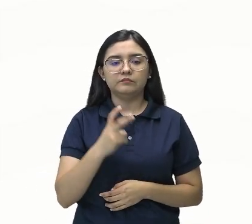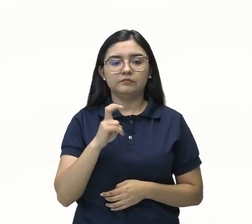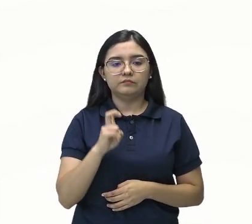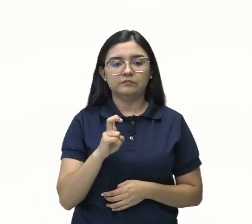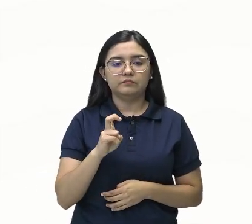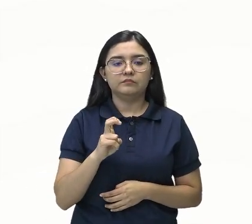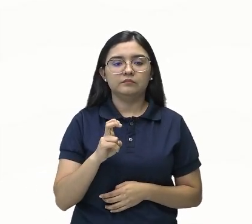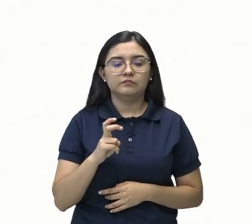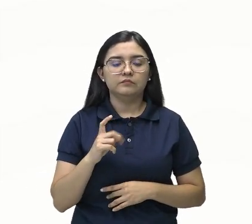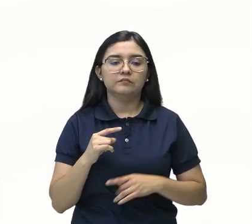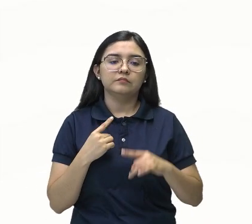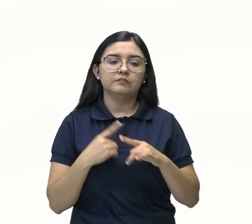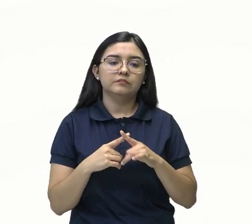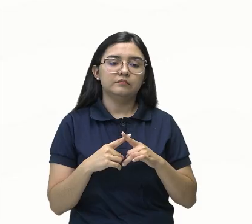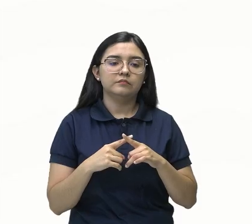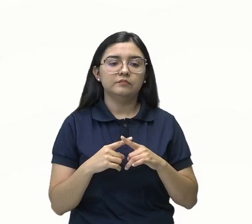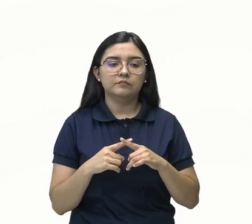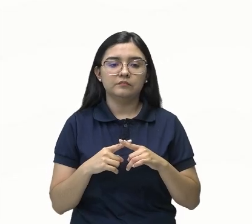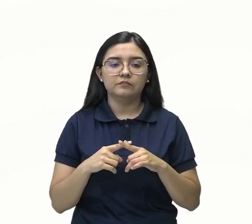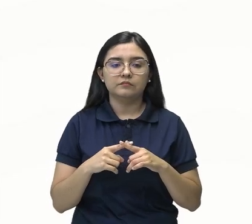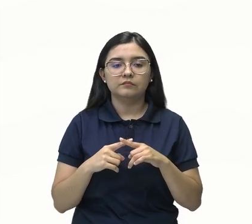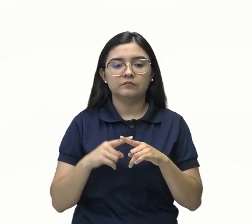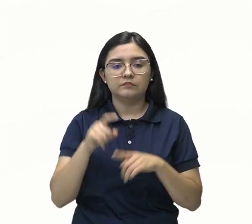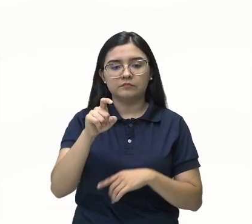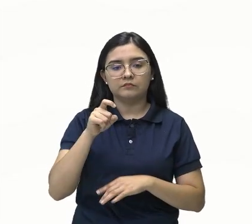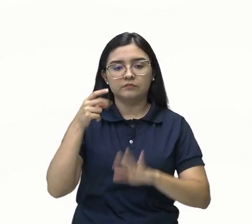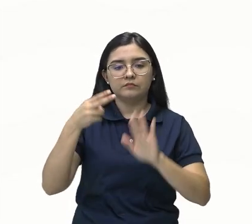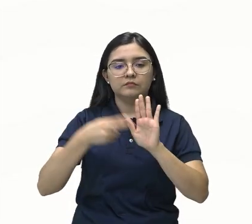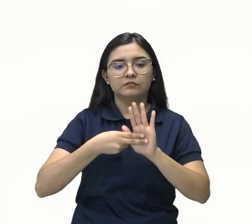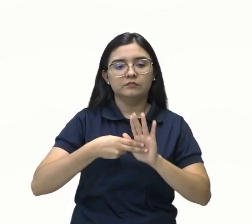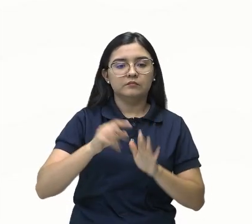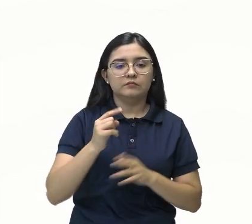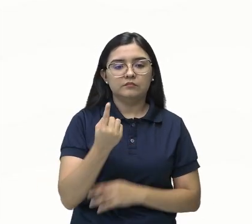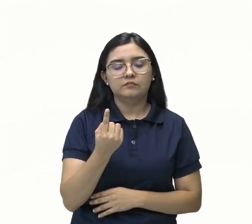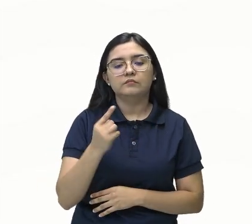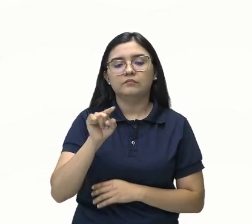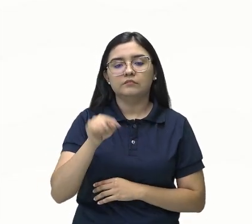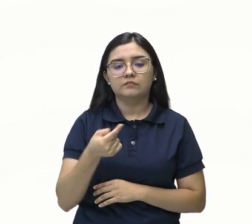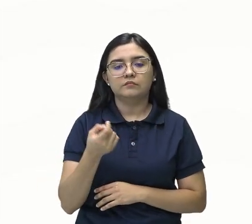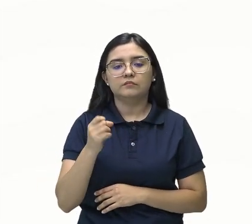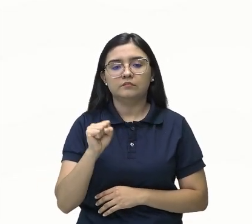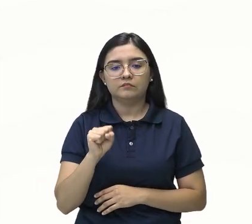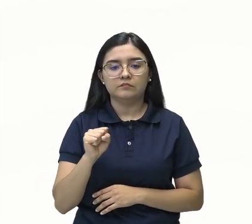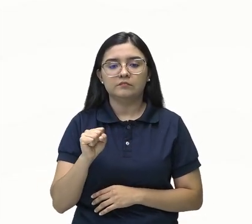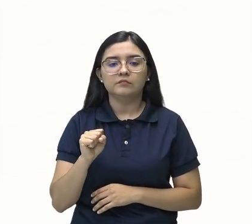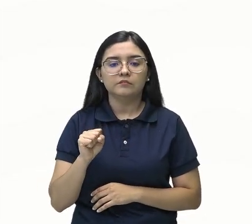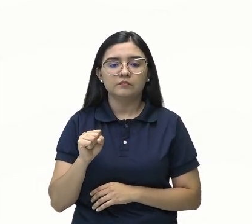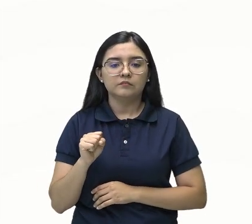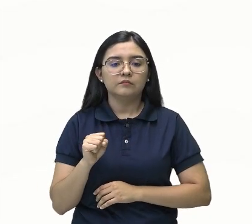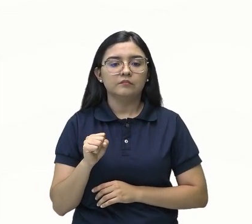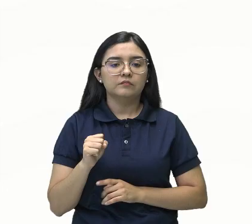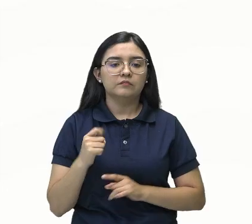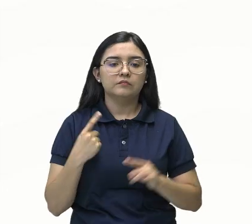2,5 vezes x vai ser igual a 1,8